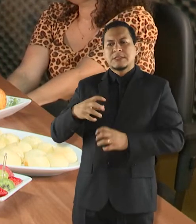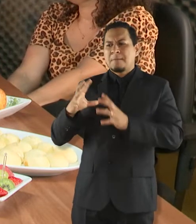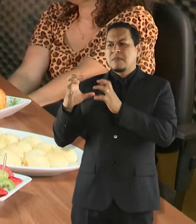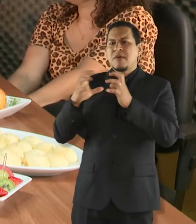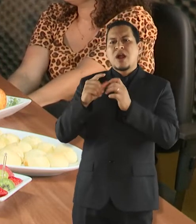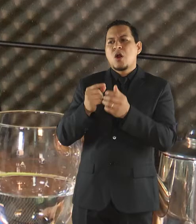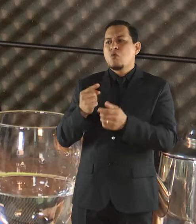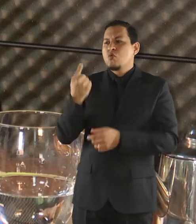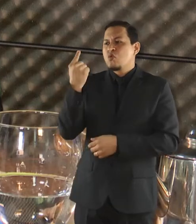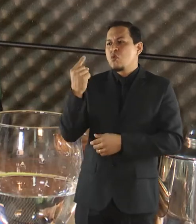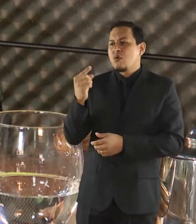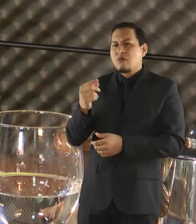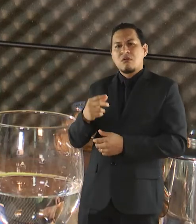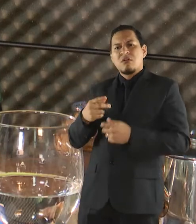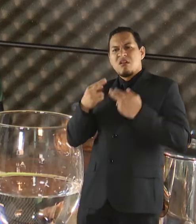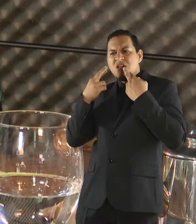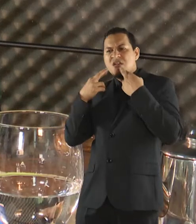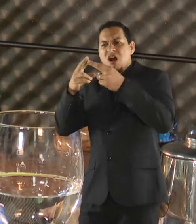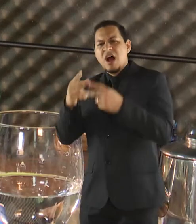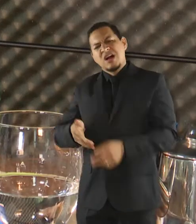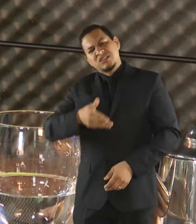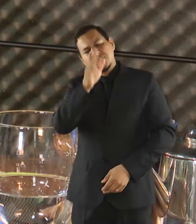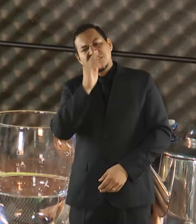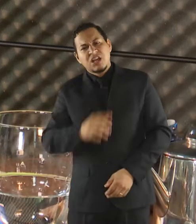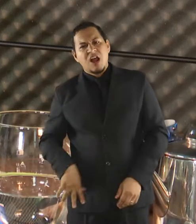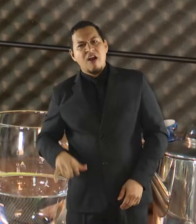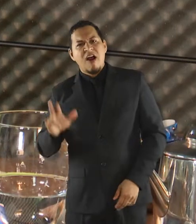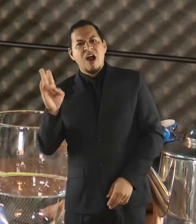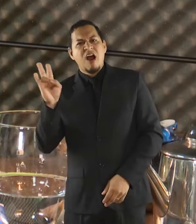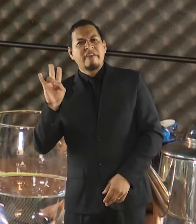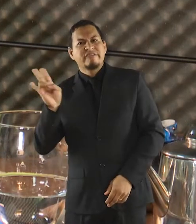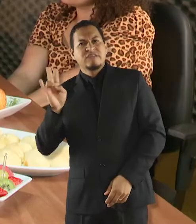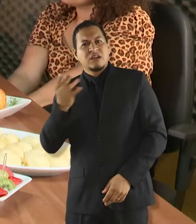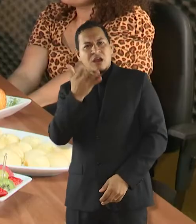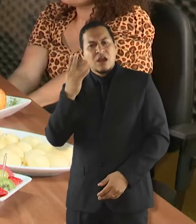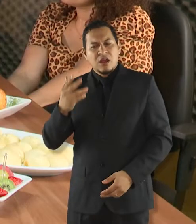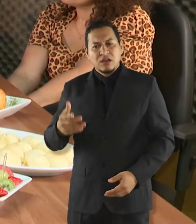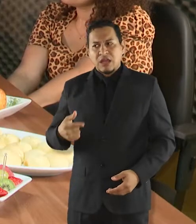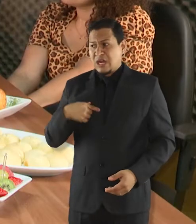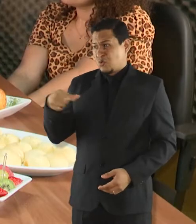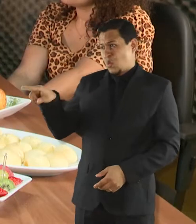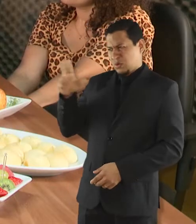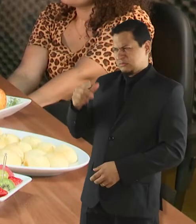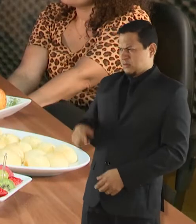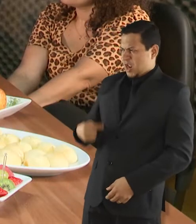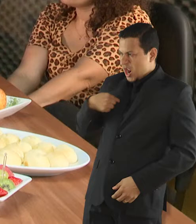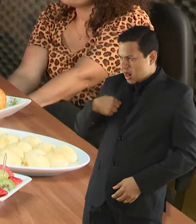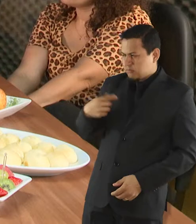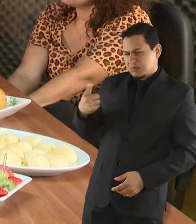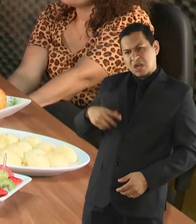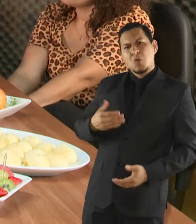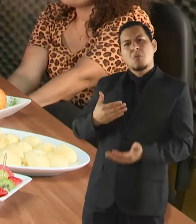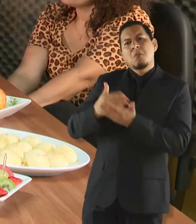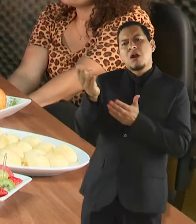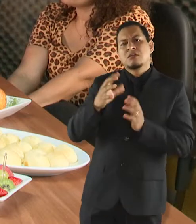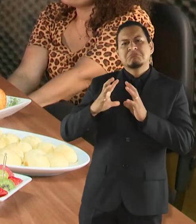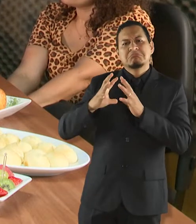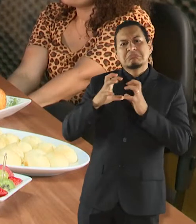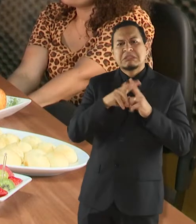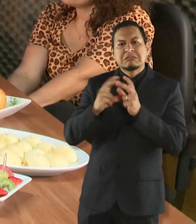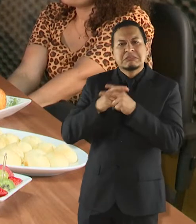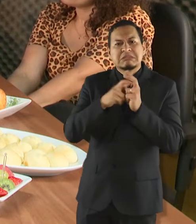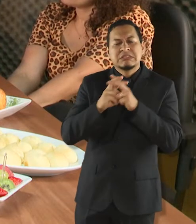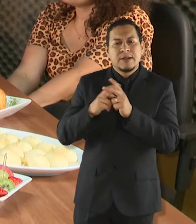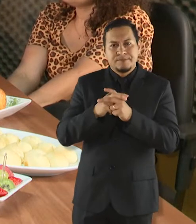seu viado, aí o cara se sente, né, atingiu a honra dele e ele briga por isso, ele